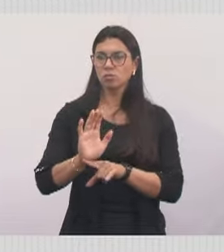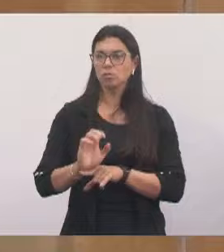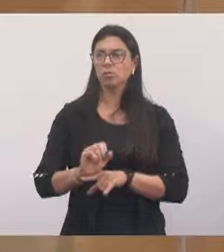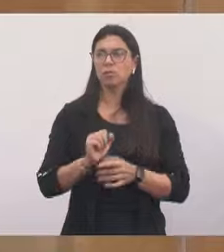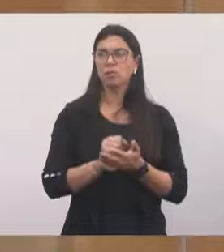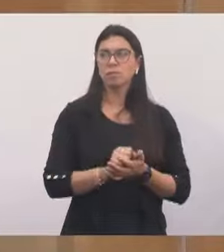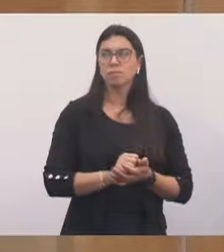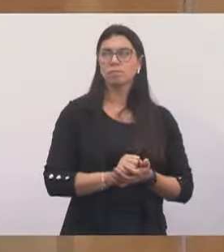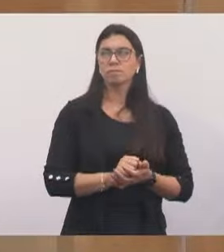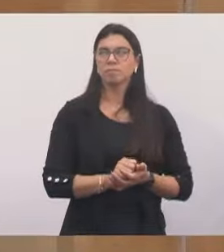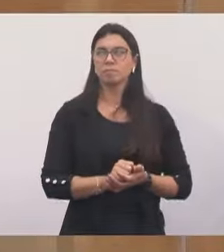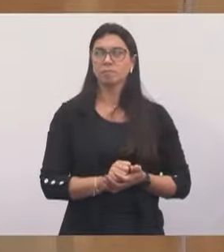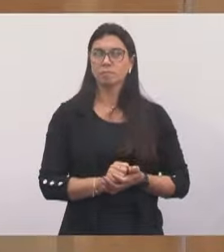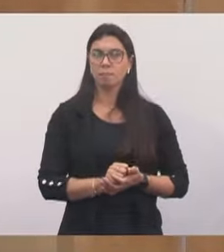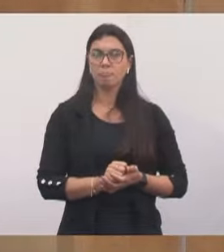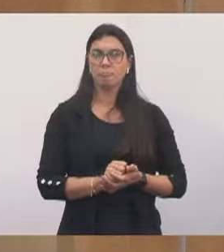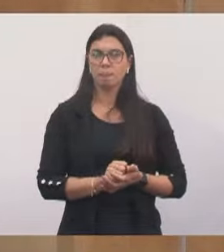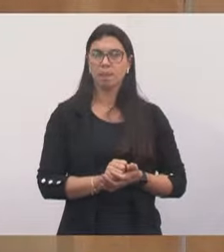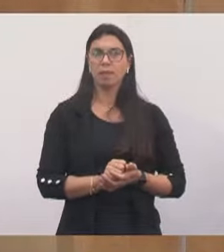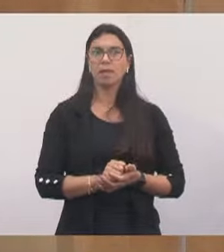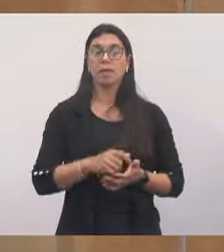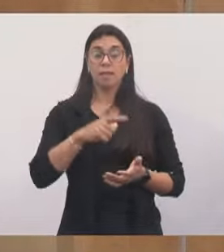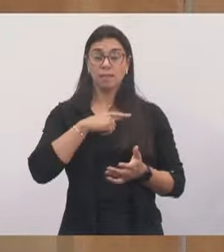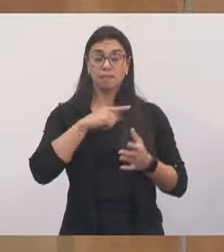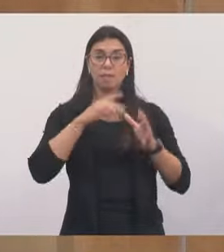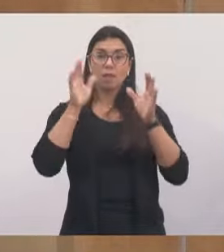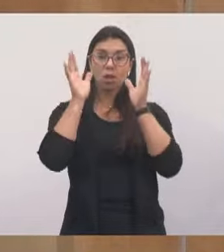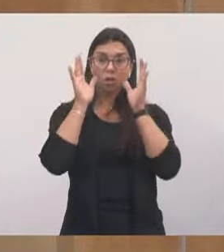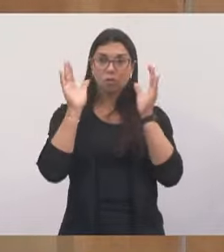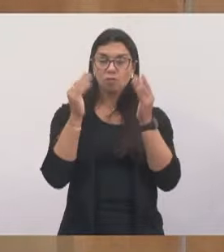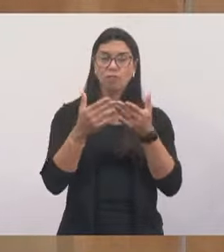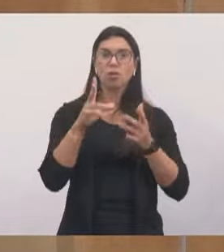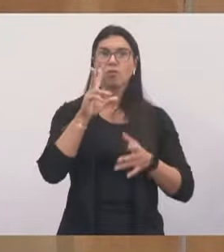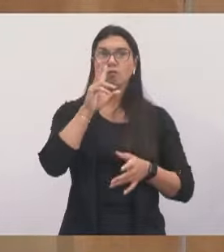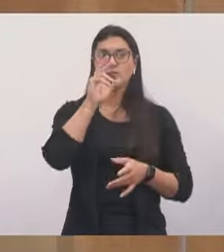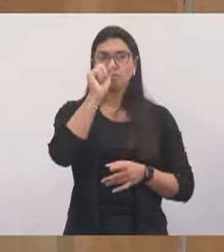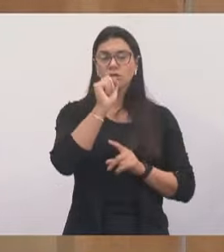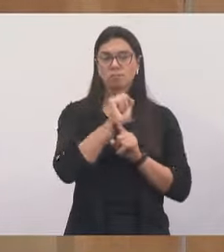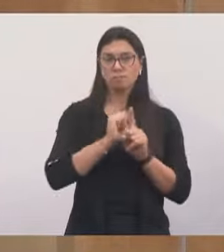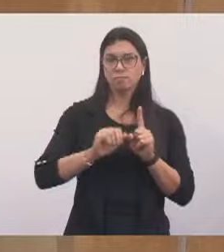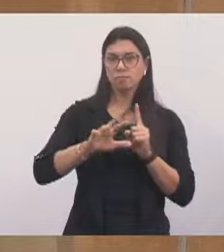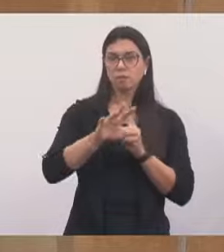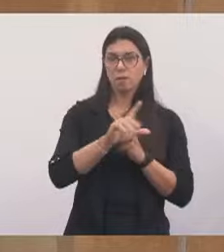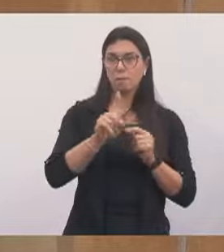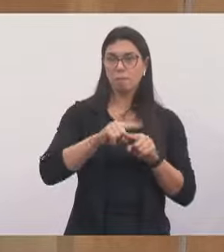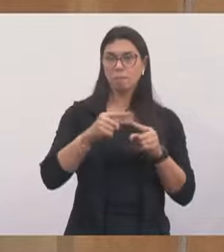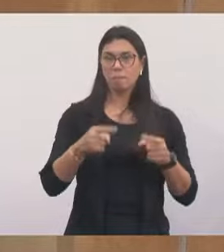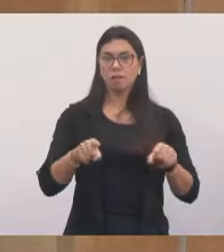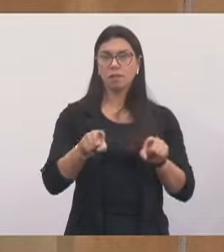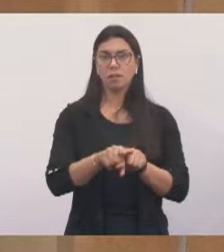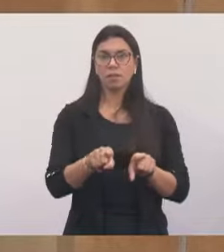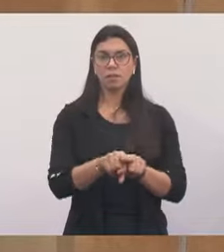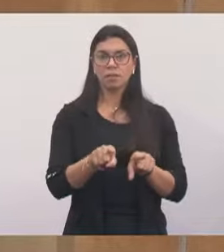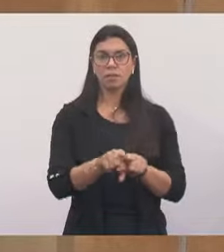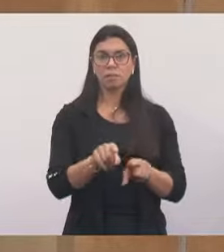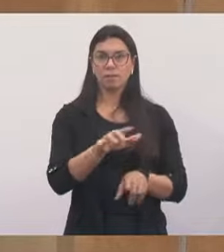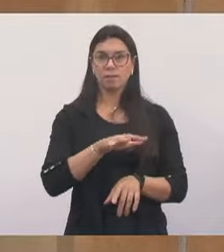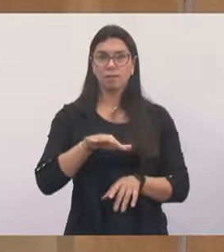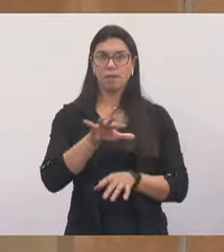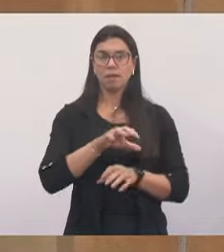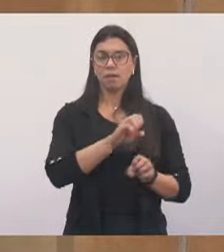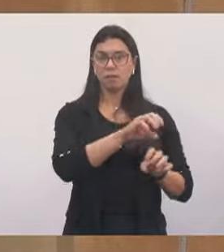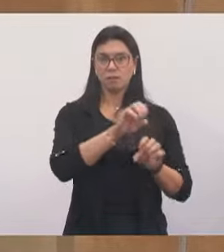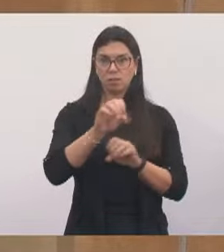falei no início, a Proeficiência ela tem, sim, um foco muito forte à assistência social, mas também na área de